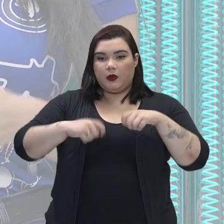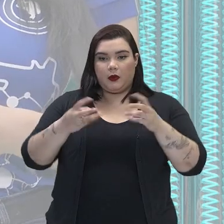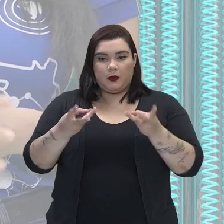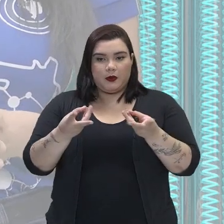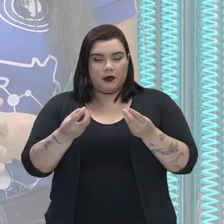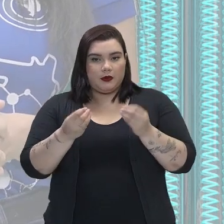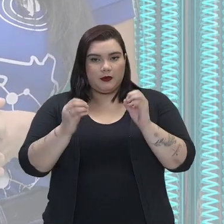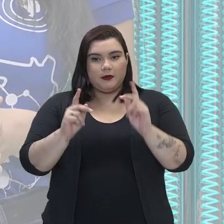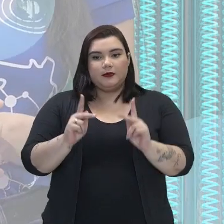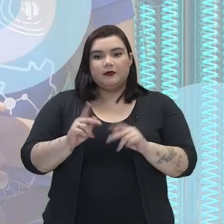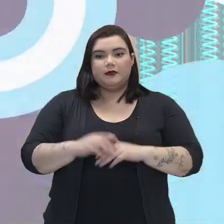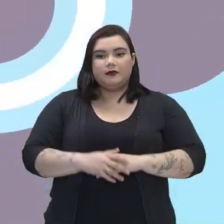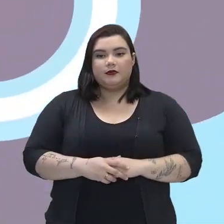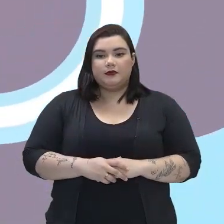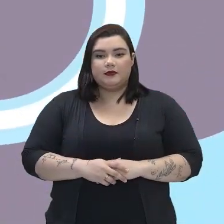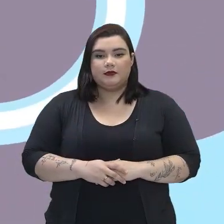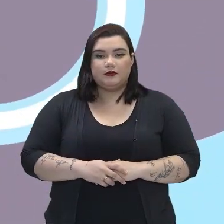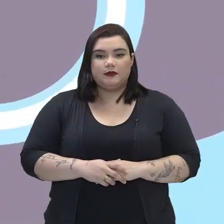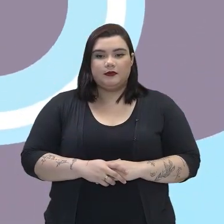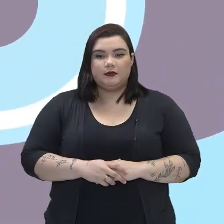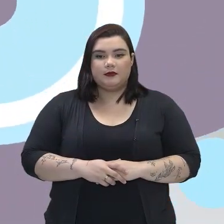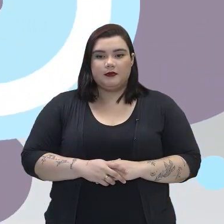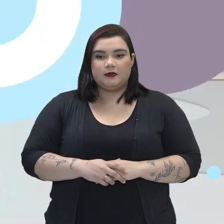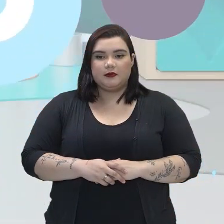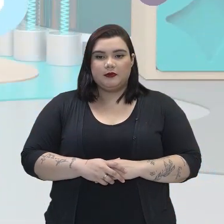ok? Let's go!